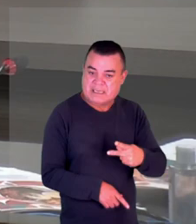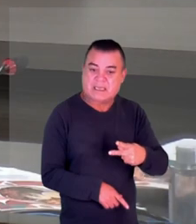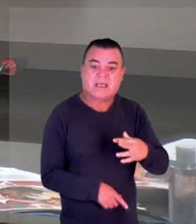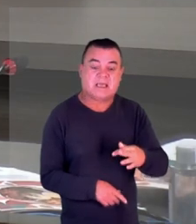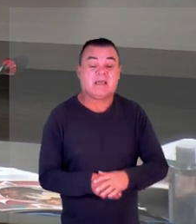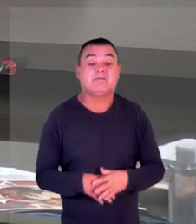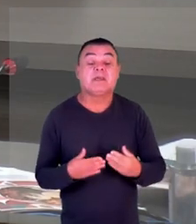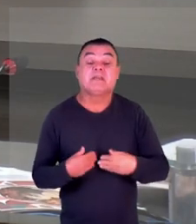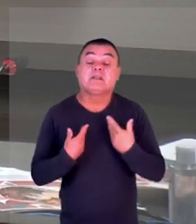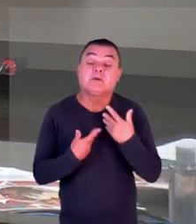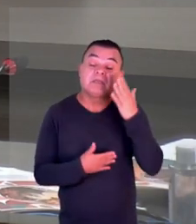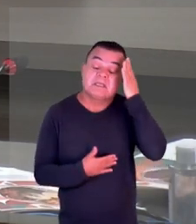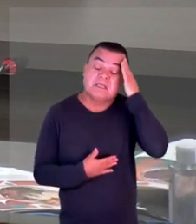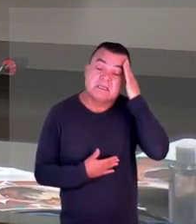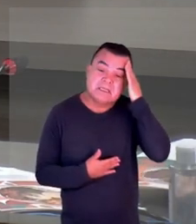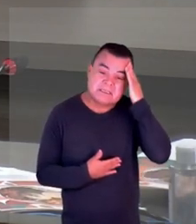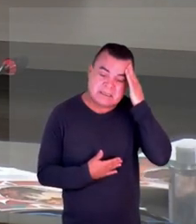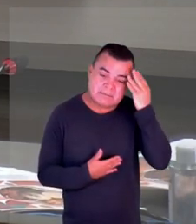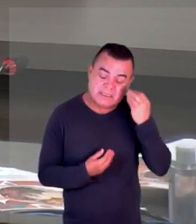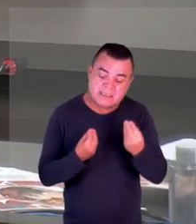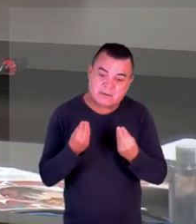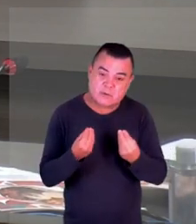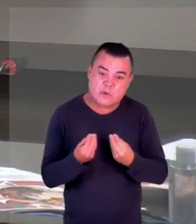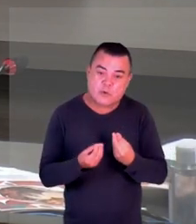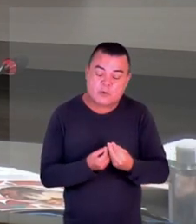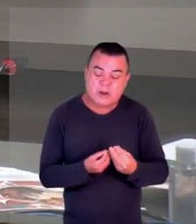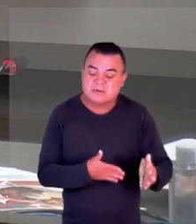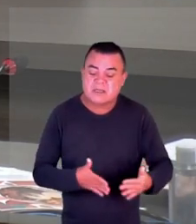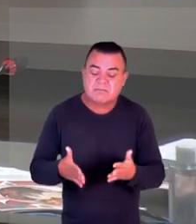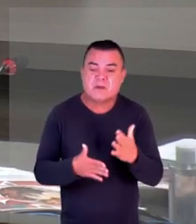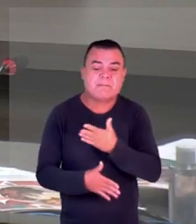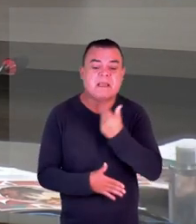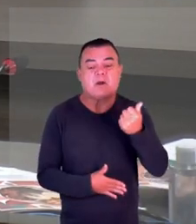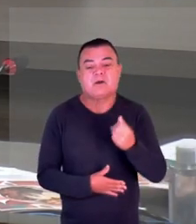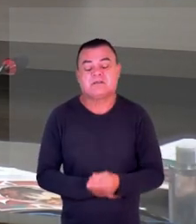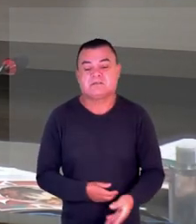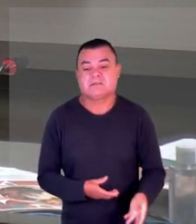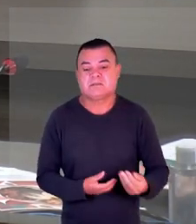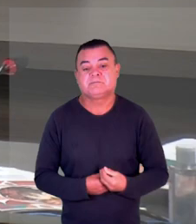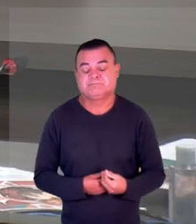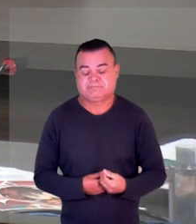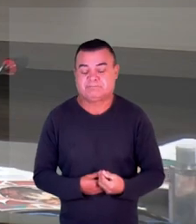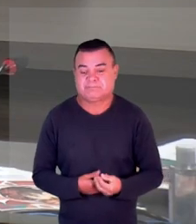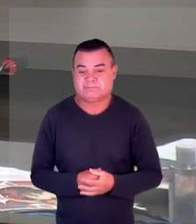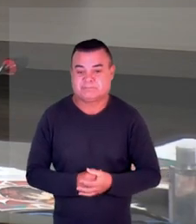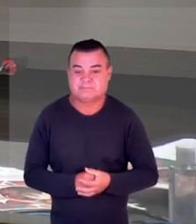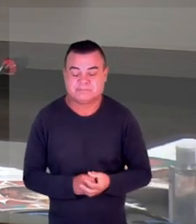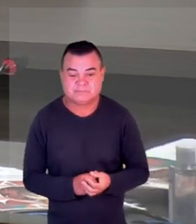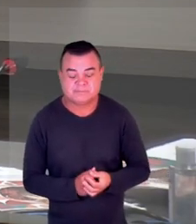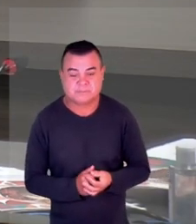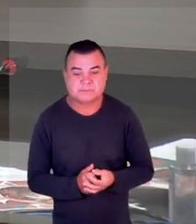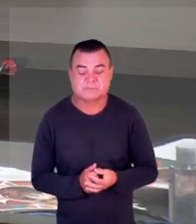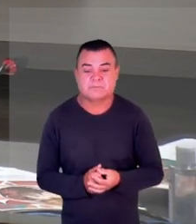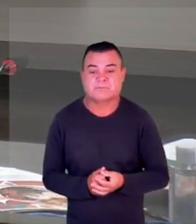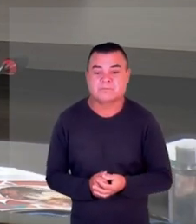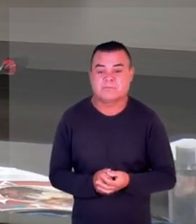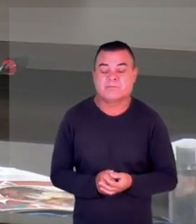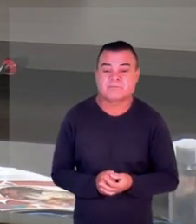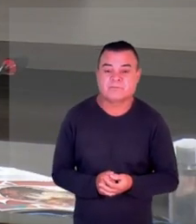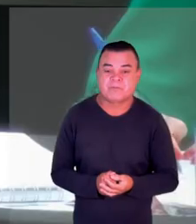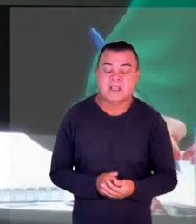adequados com com o colega dentro do dos outros ramos eh